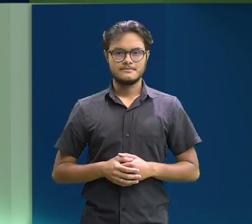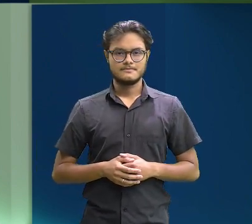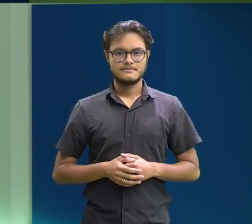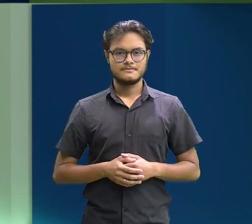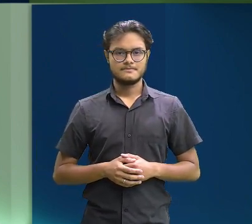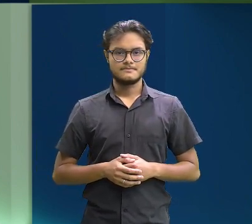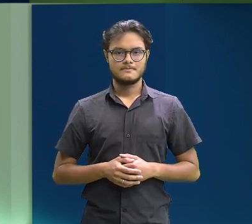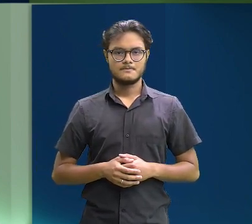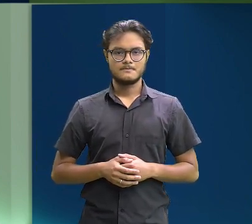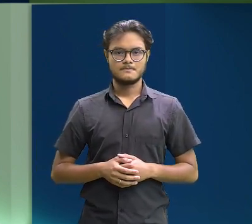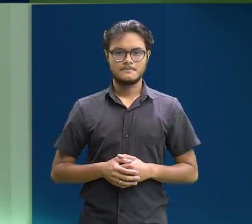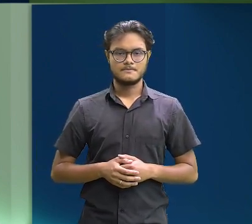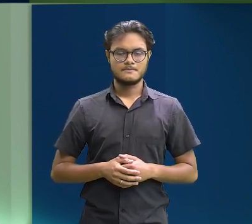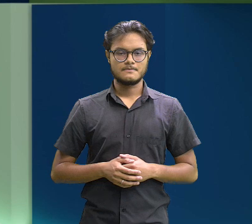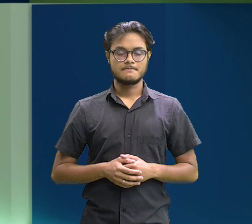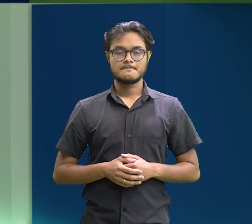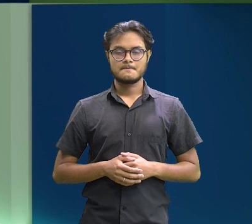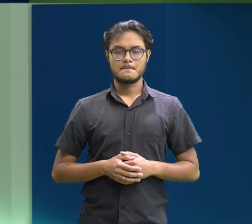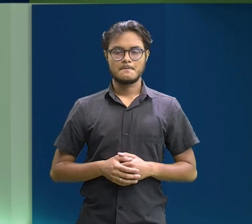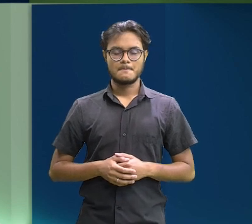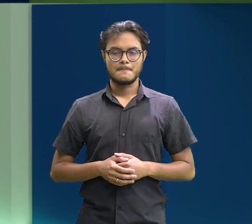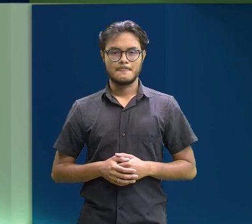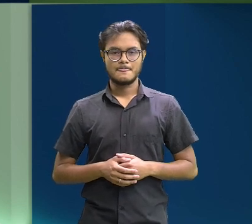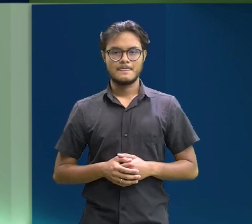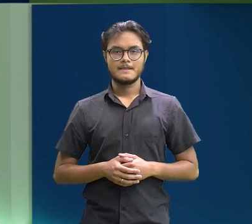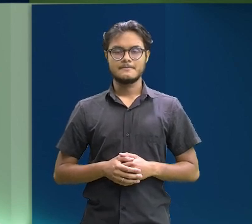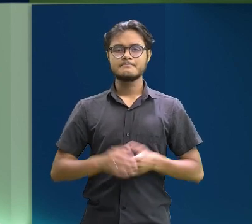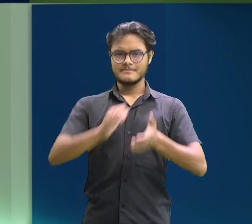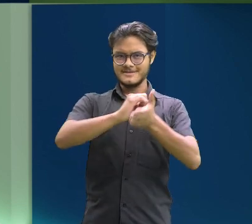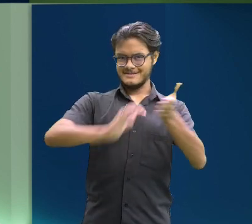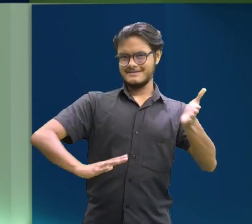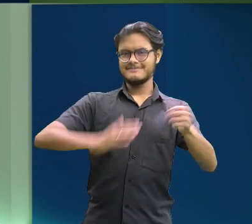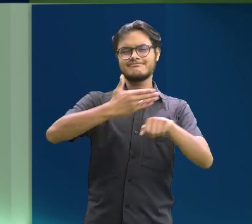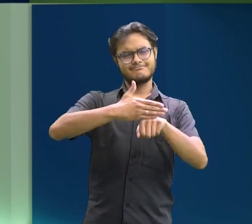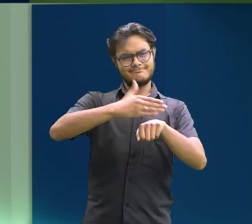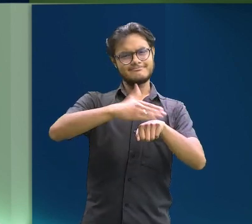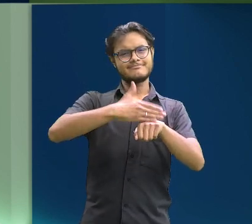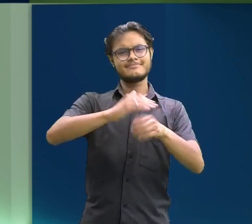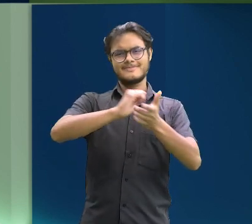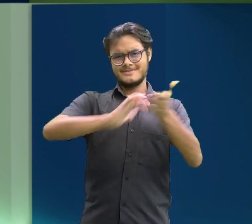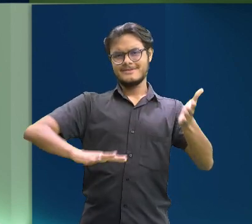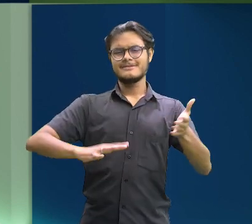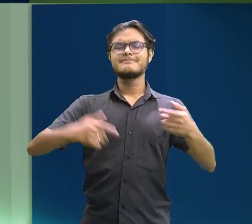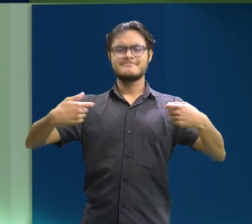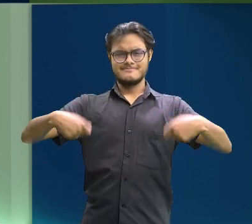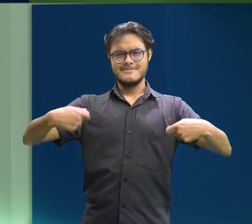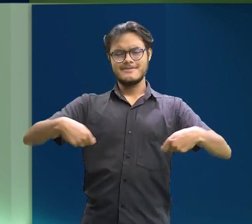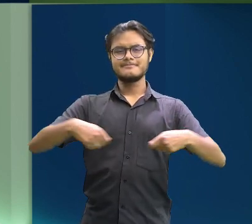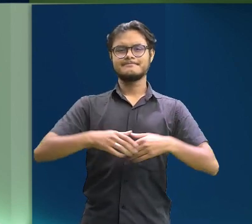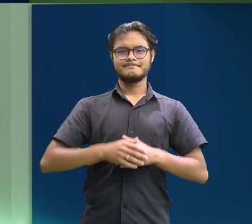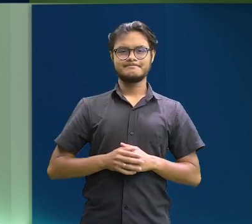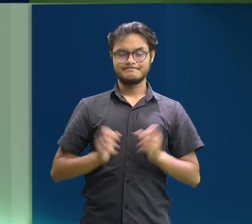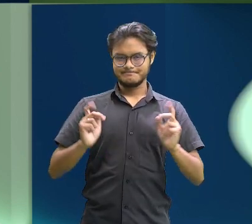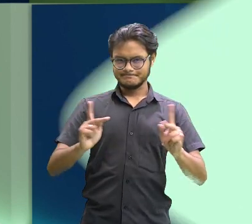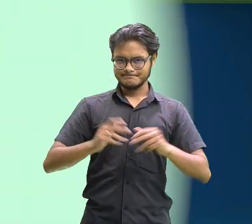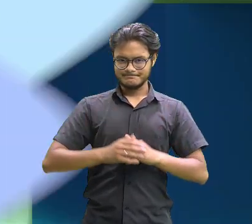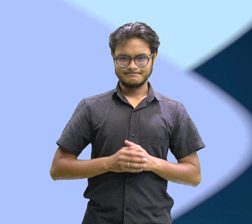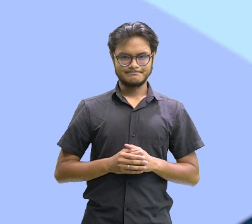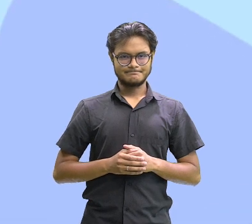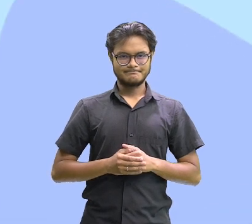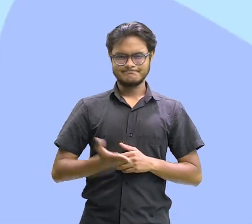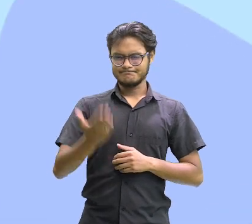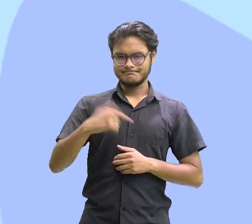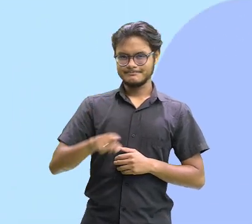para você. Beleza? Agora, vamos resolver um exercício? Vamos fazer uma atividade sobre métodos contraceptivos?